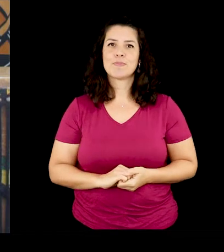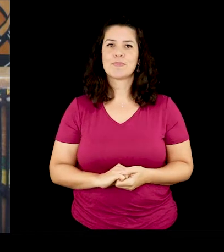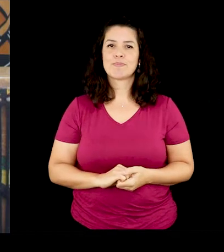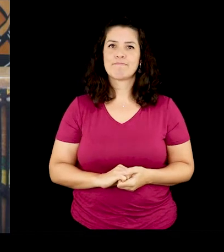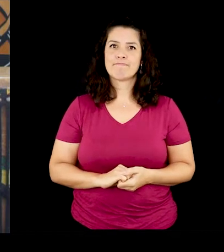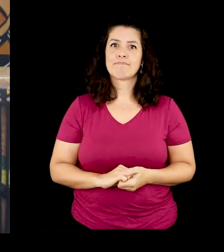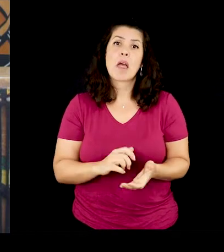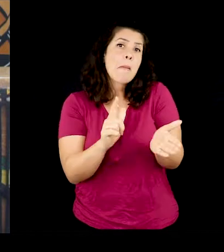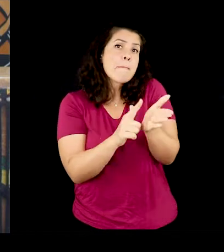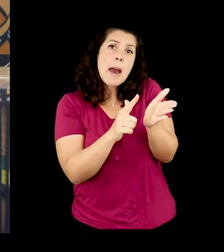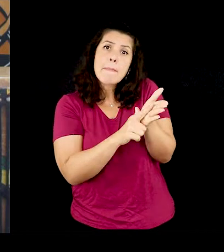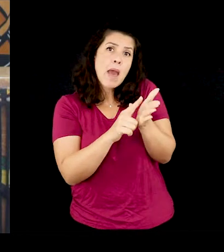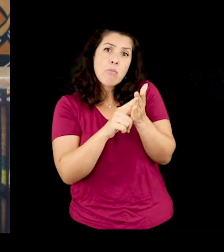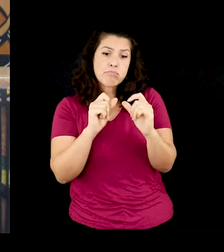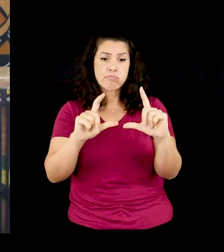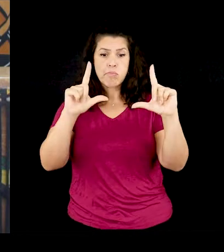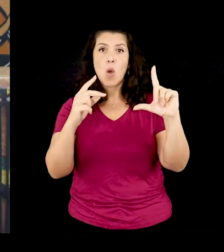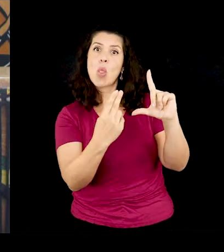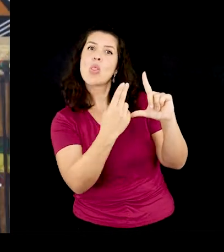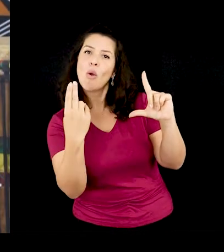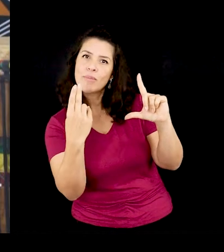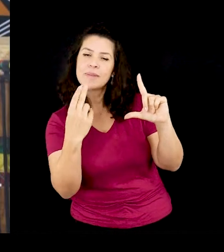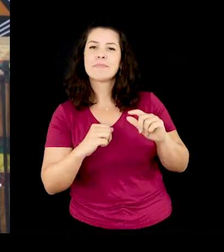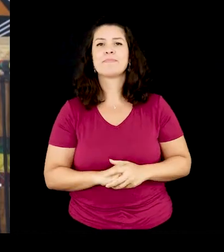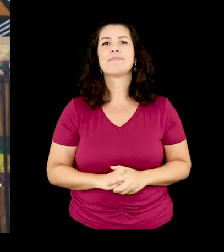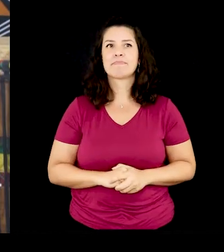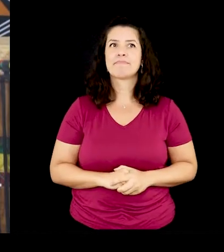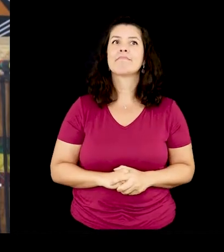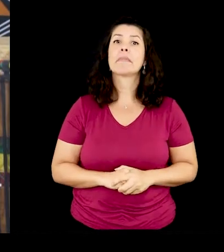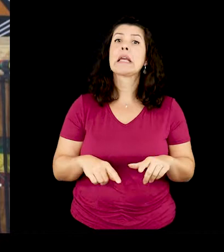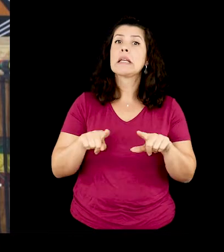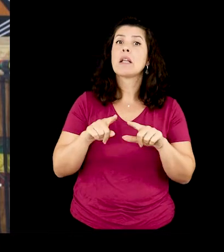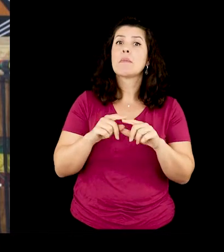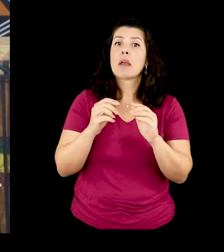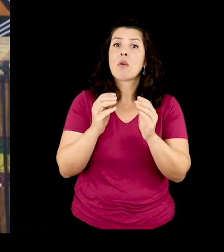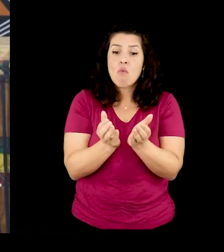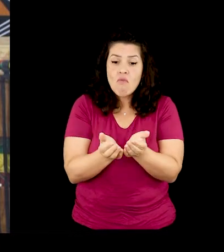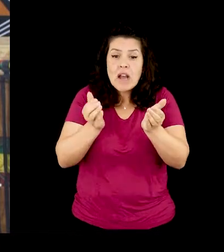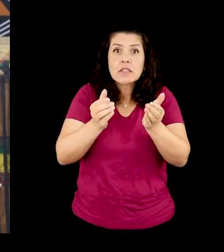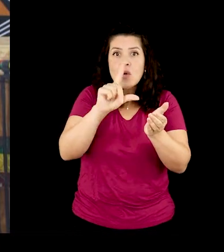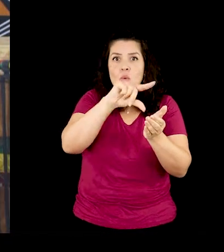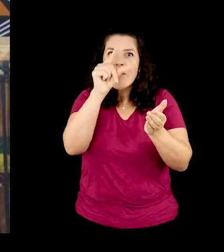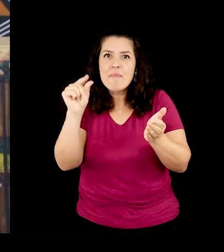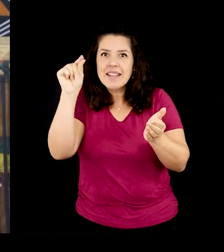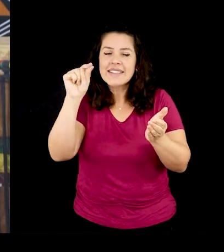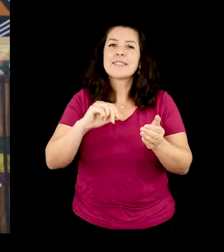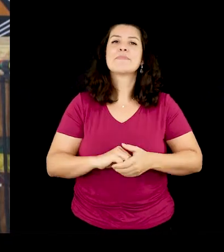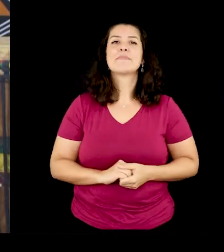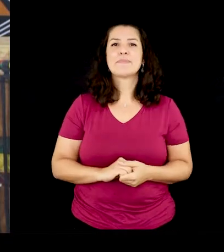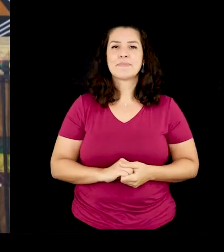Um papel para fazer a placa. Eu vou usar também um vasinho de plantas.